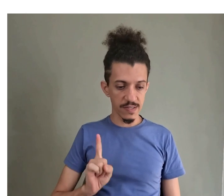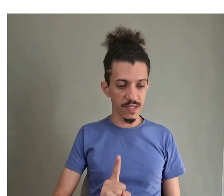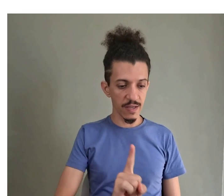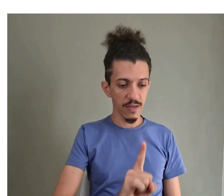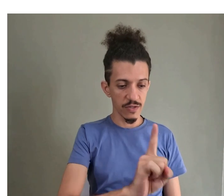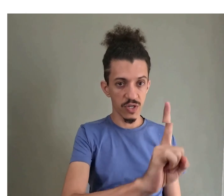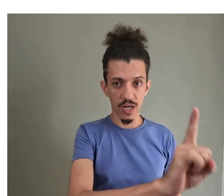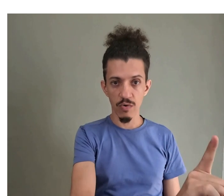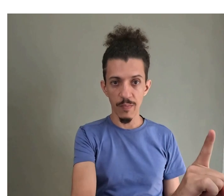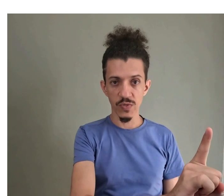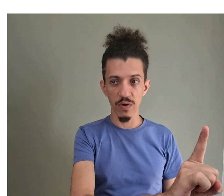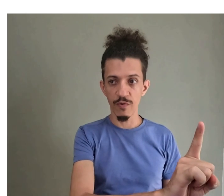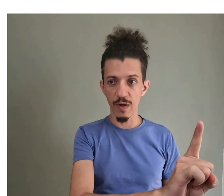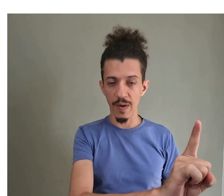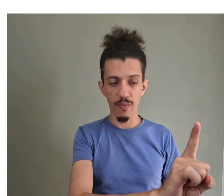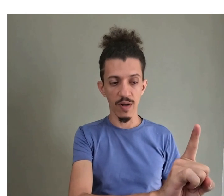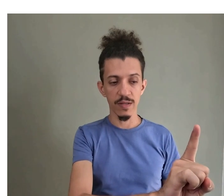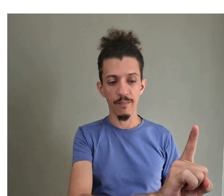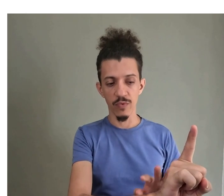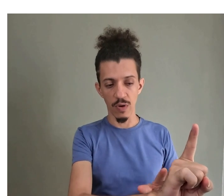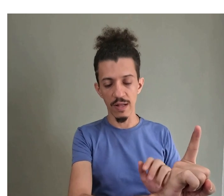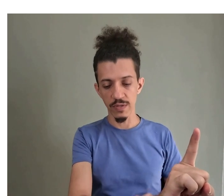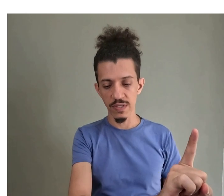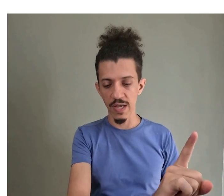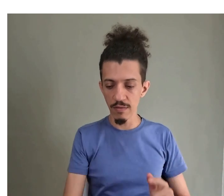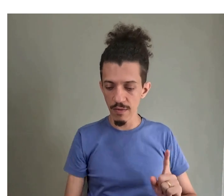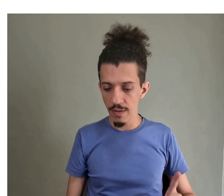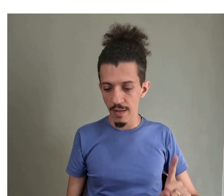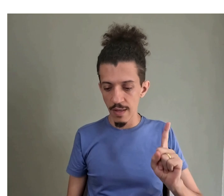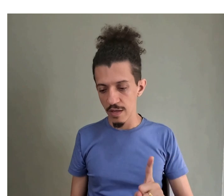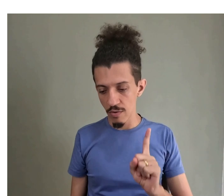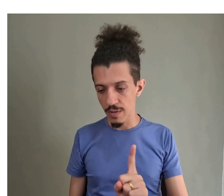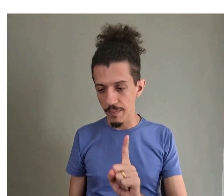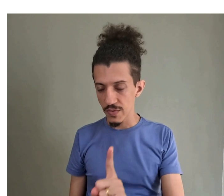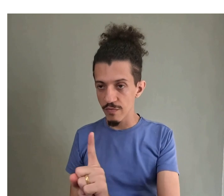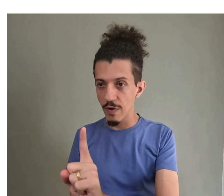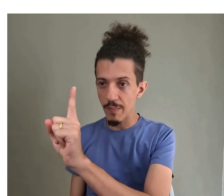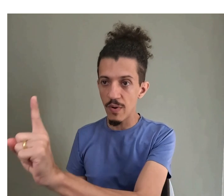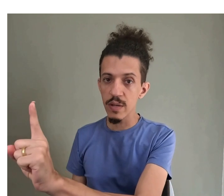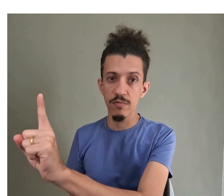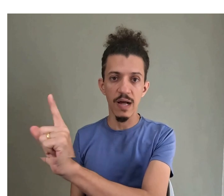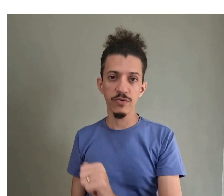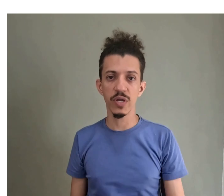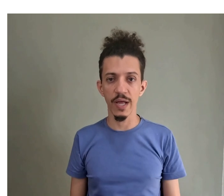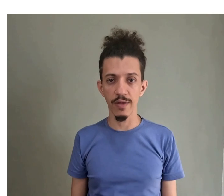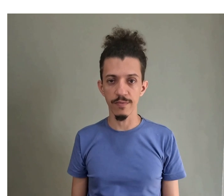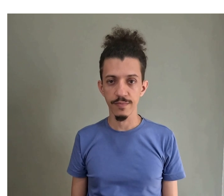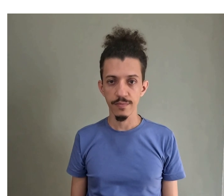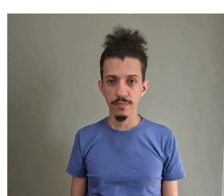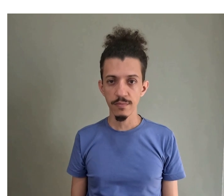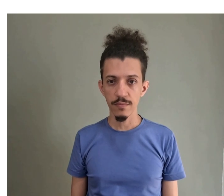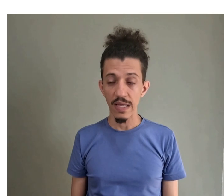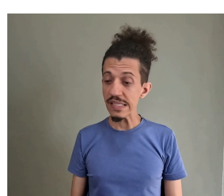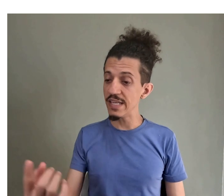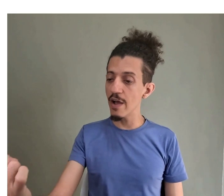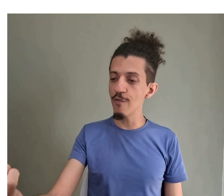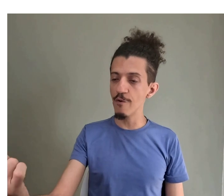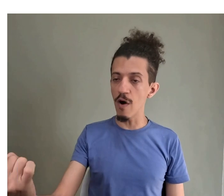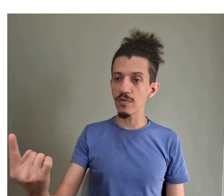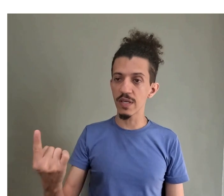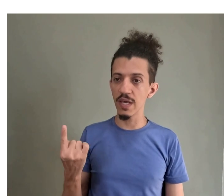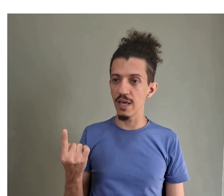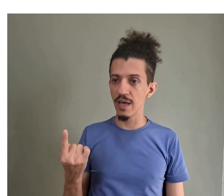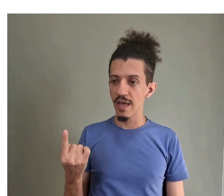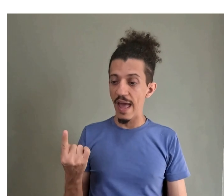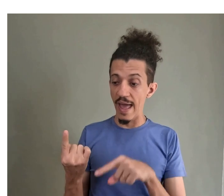fazer assim, indicando que a pessoa foi para a porta do lado esquerdo e outra pessoa foi para a porta do lado direito. Se eu